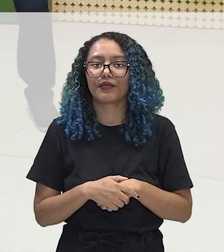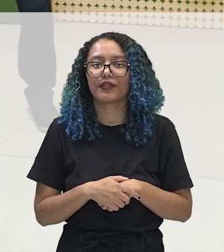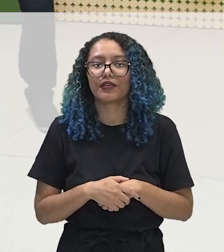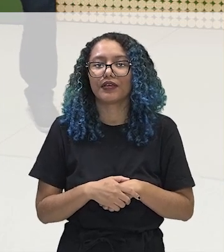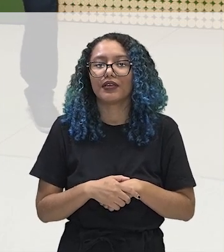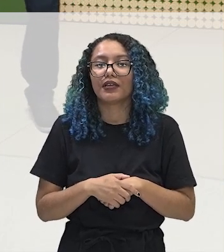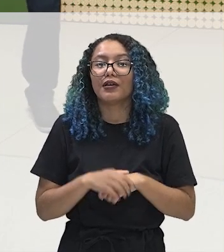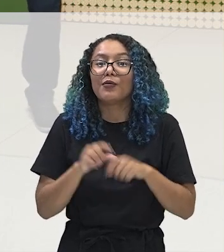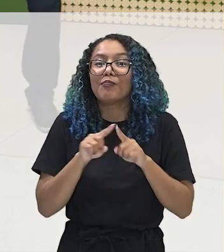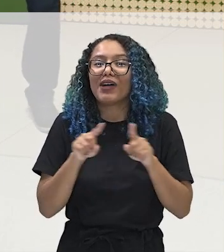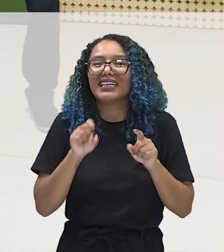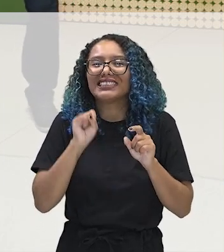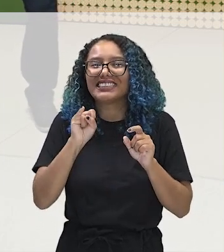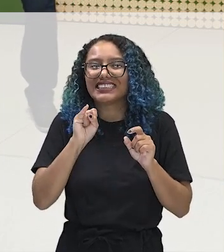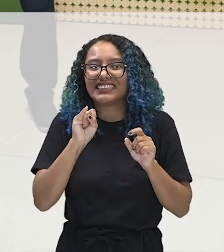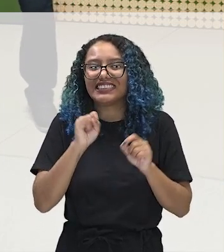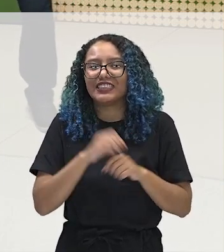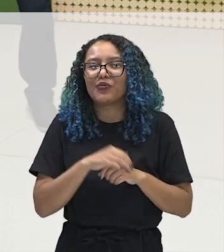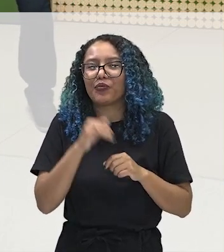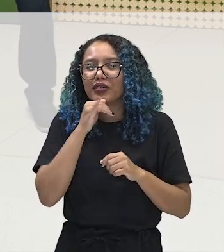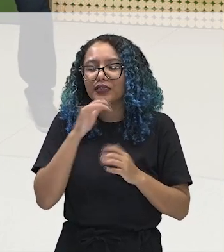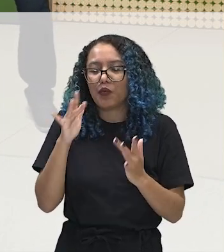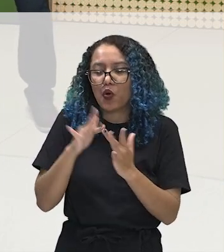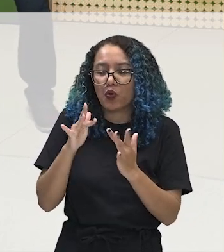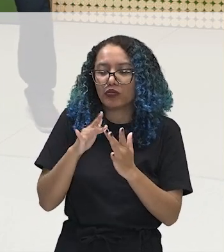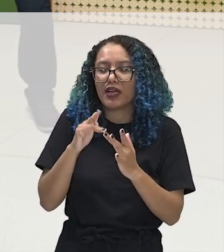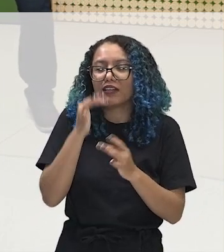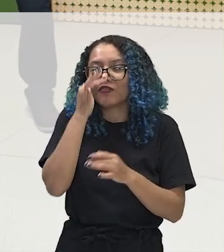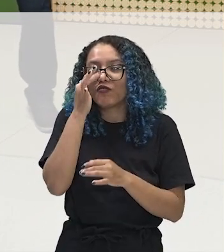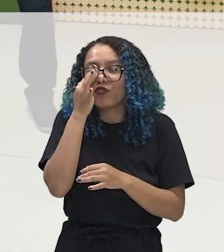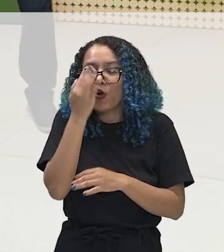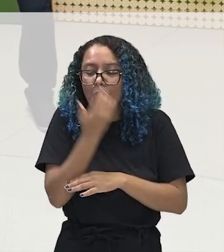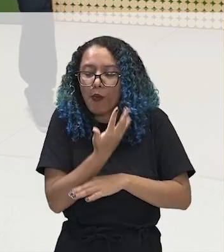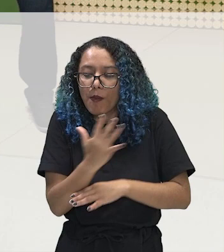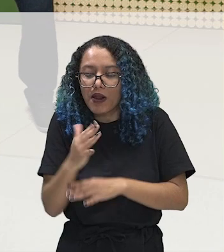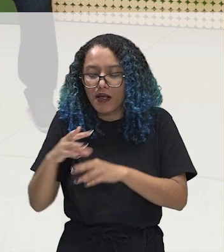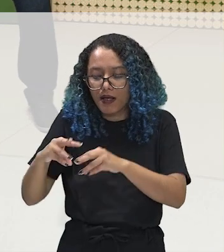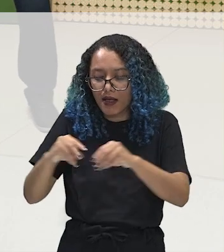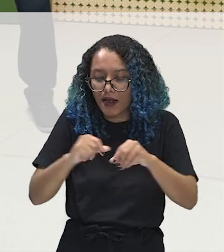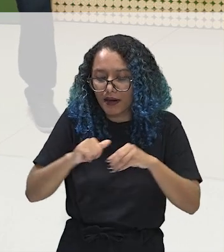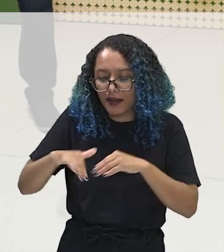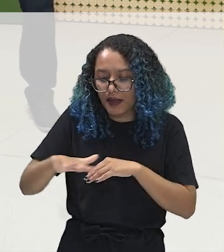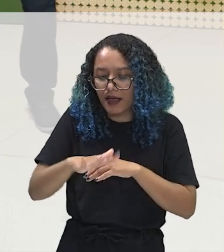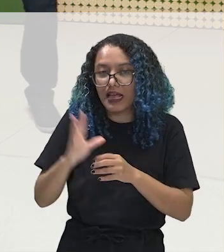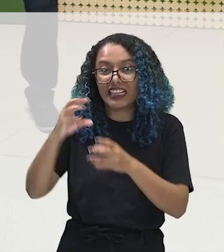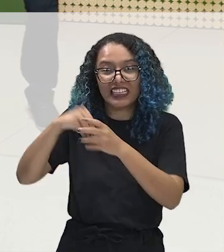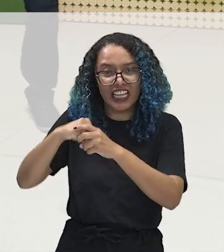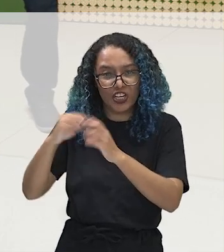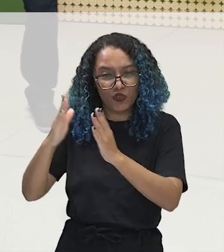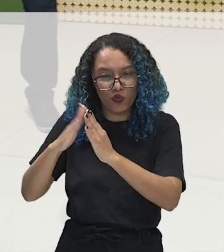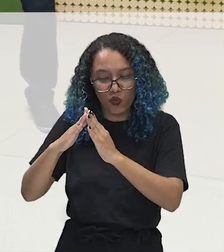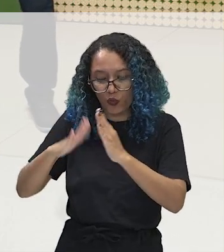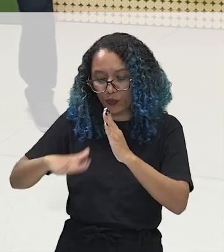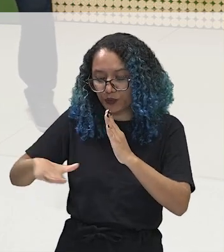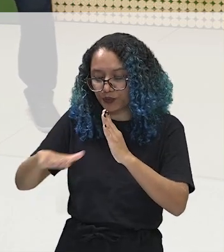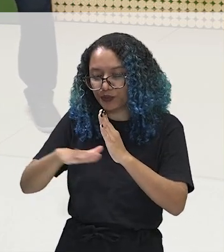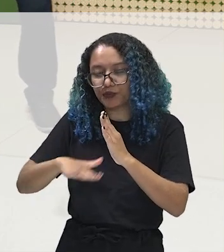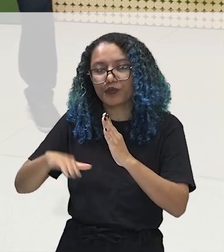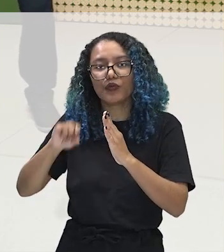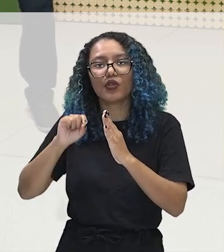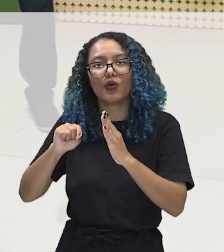radiação colide nas plantas, nas flores, na terra que está dentro da estufa, ela